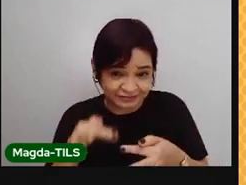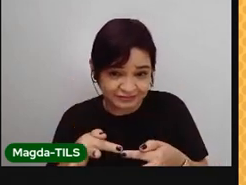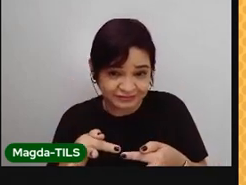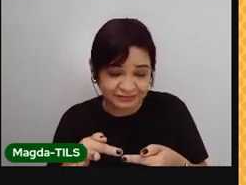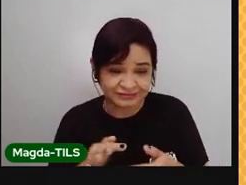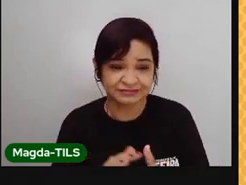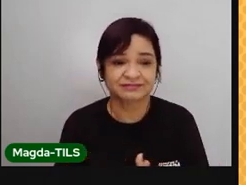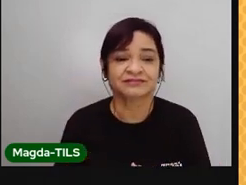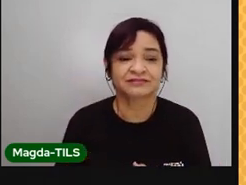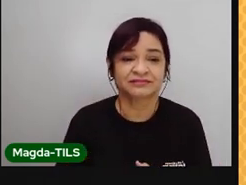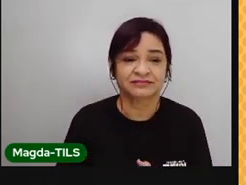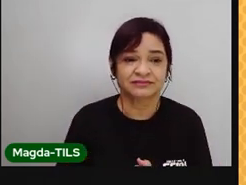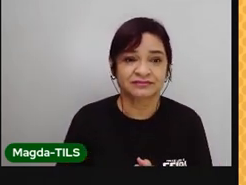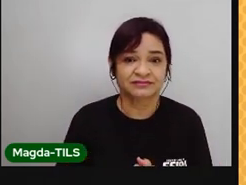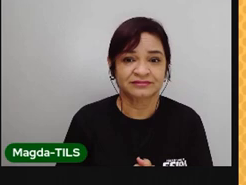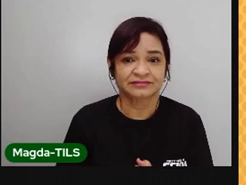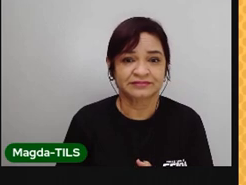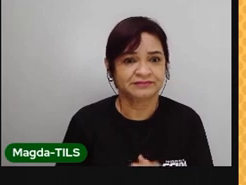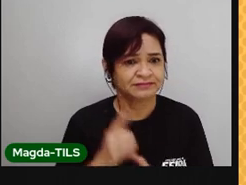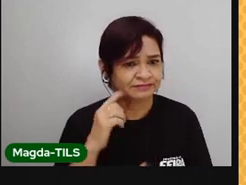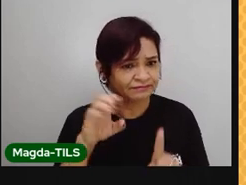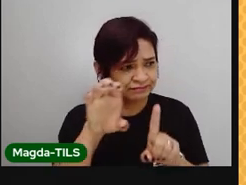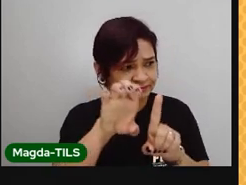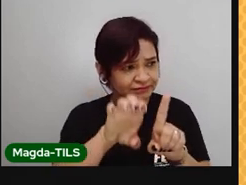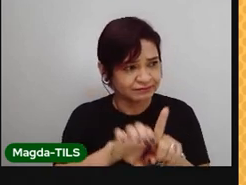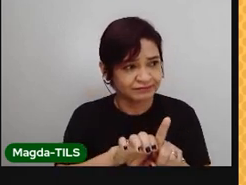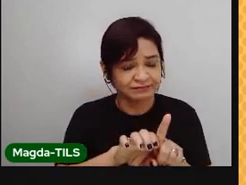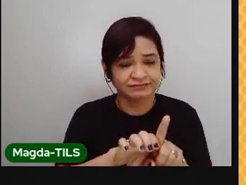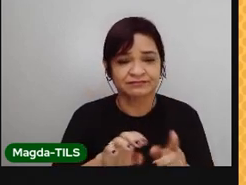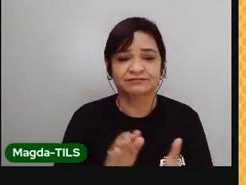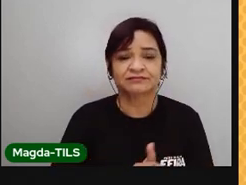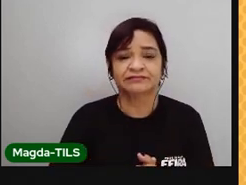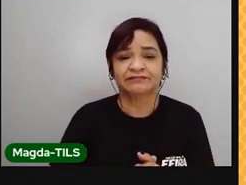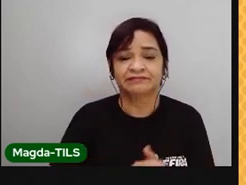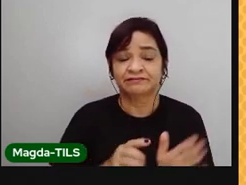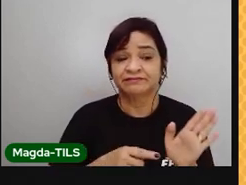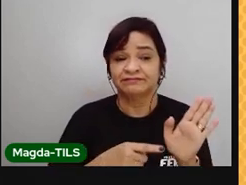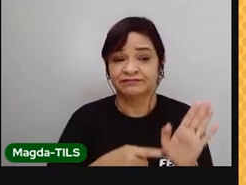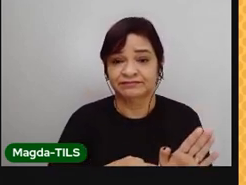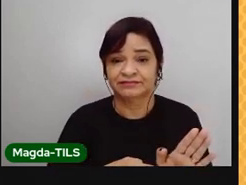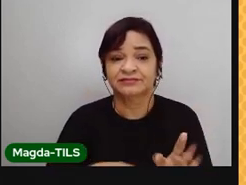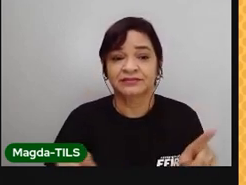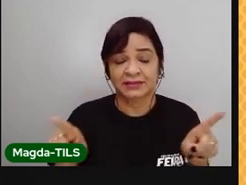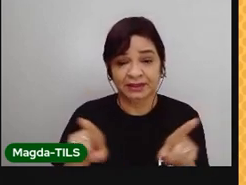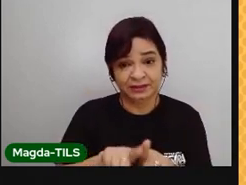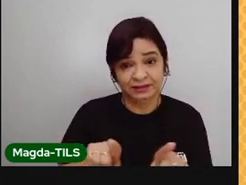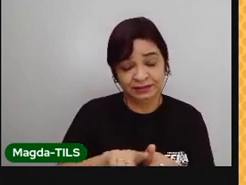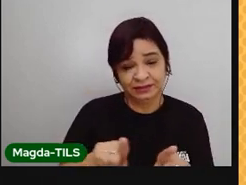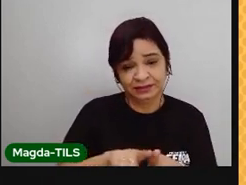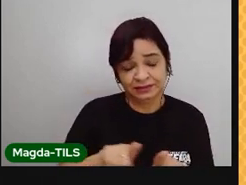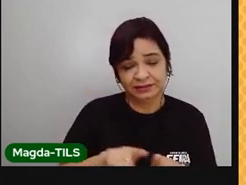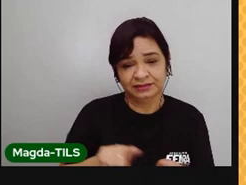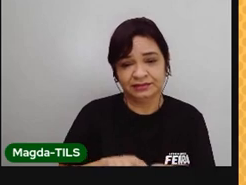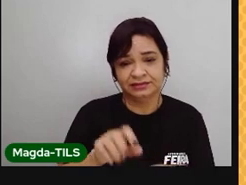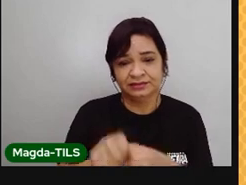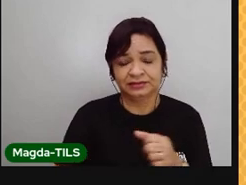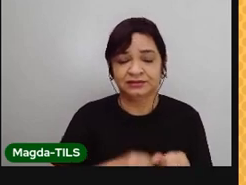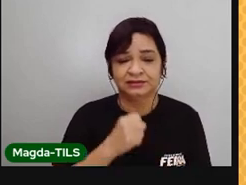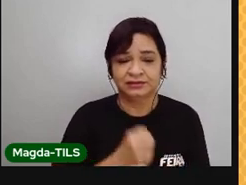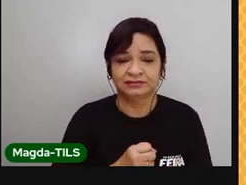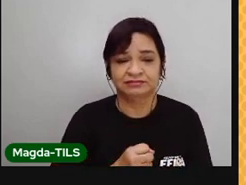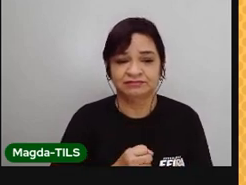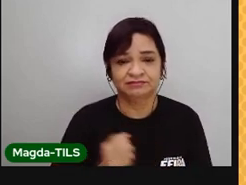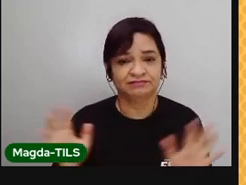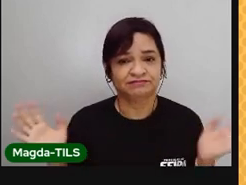É, além do calendário, a astronomia está presente também nas estações do ano. Por hora é só,